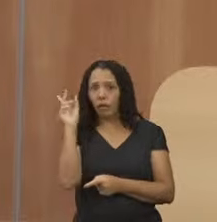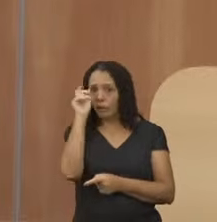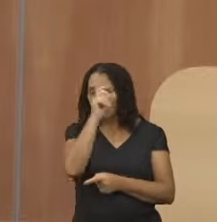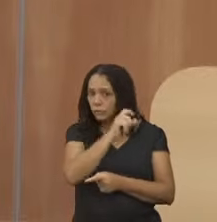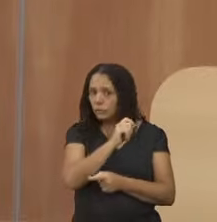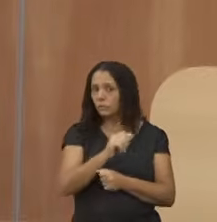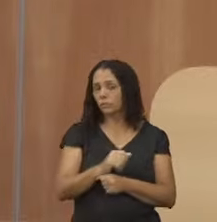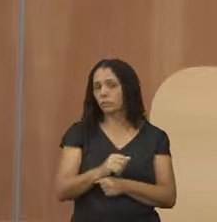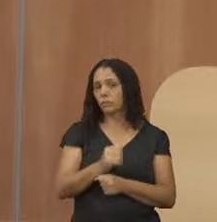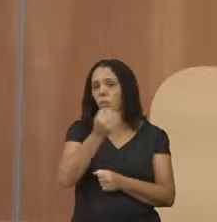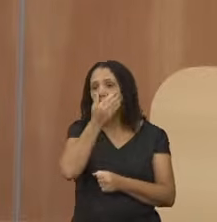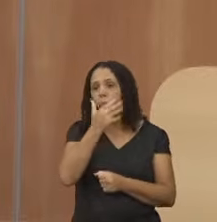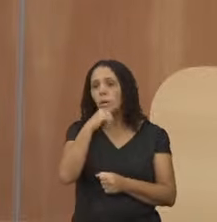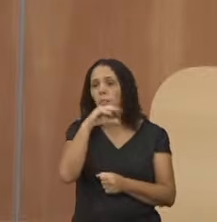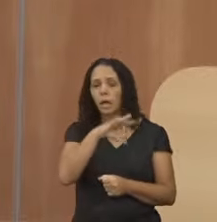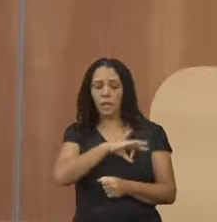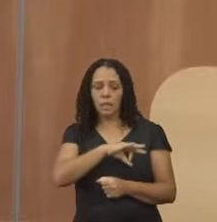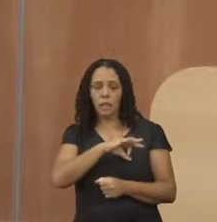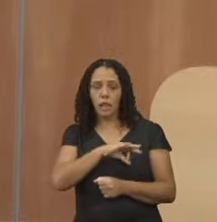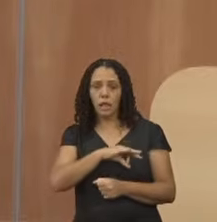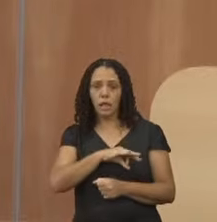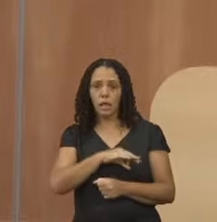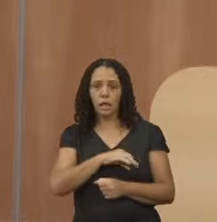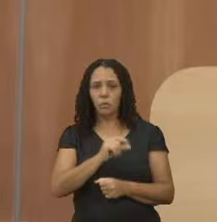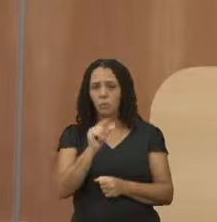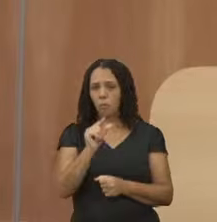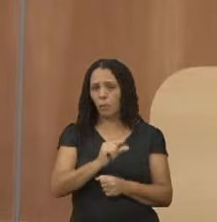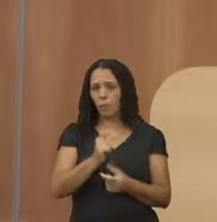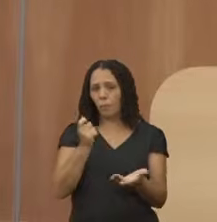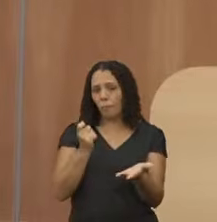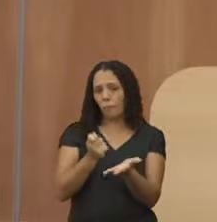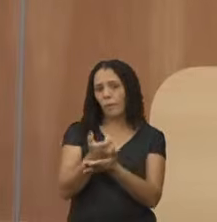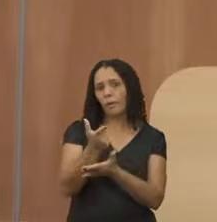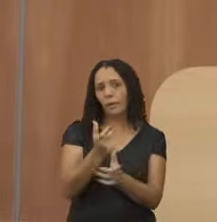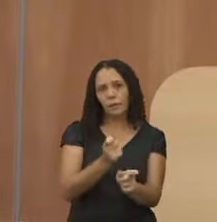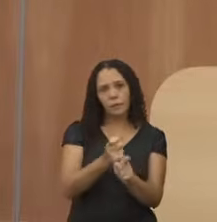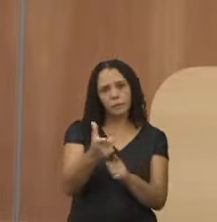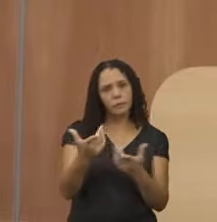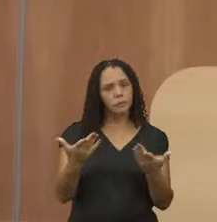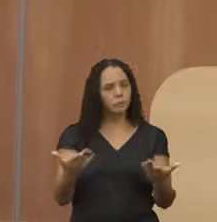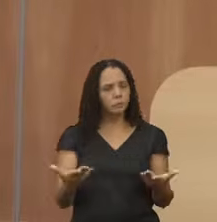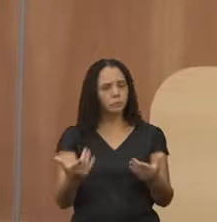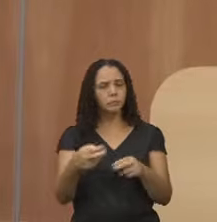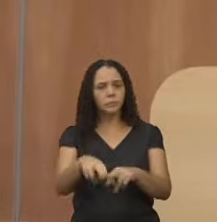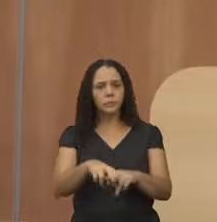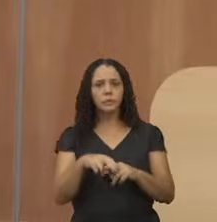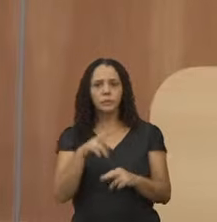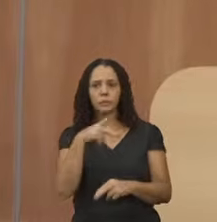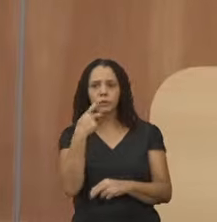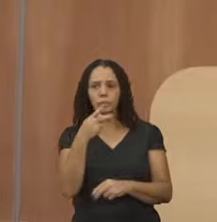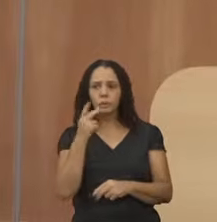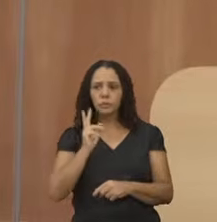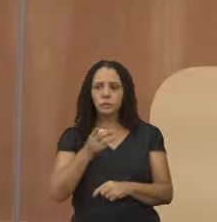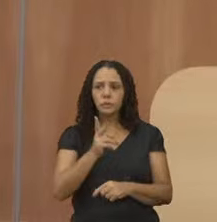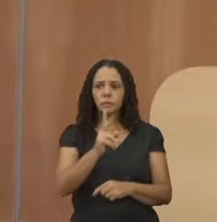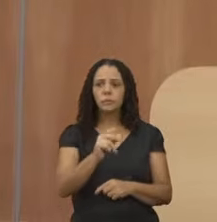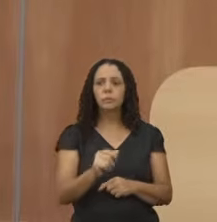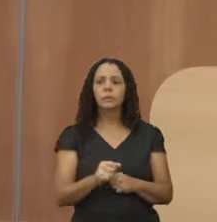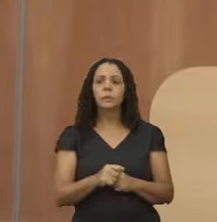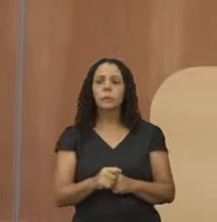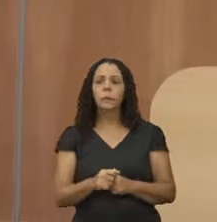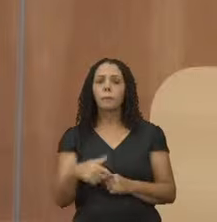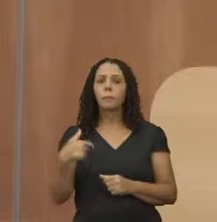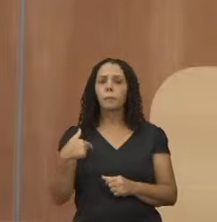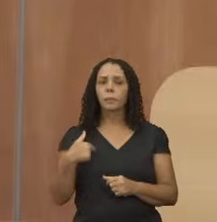de família que muitas vezes ganha um salário mínimo, ter que pagar aluguel. E aí, Gabriel, por isso que eu digo, né? Por isso que eu falei aqui, né? Eu